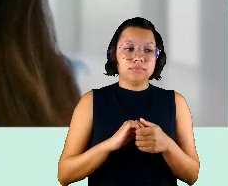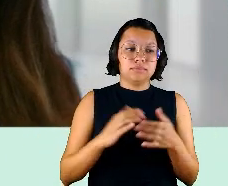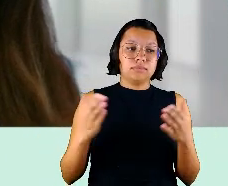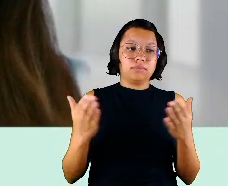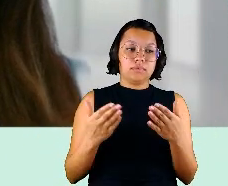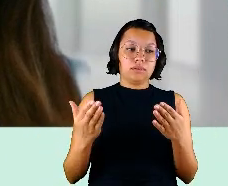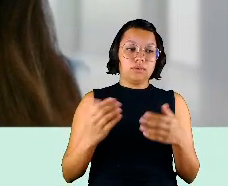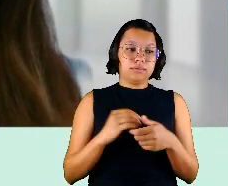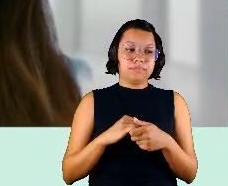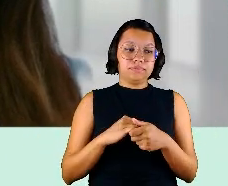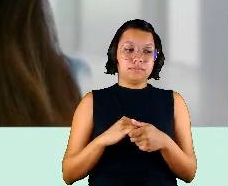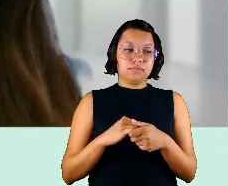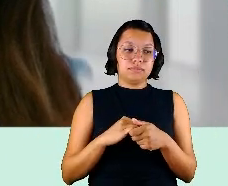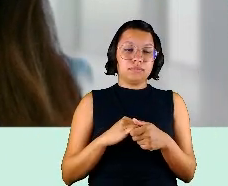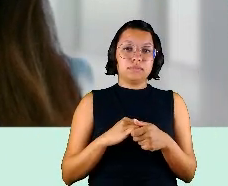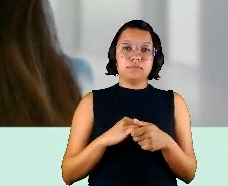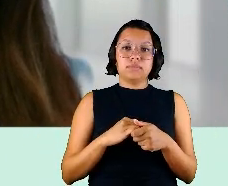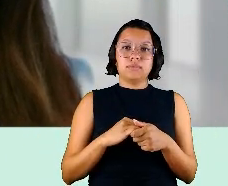Agora,